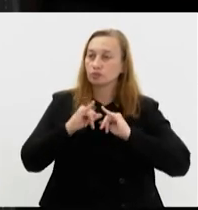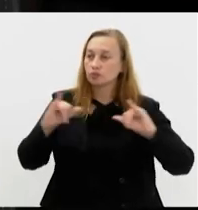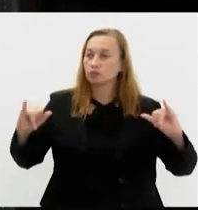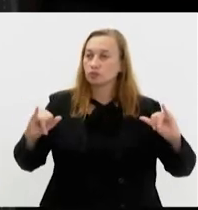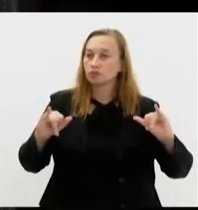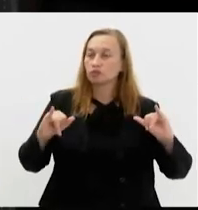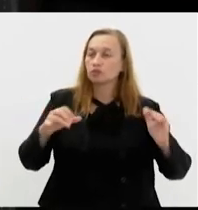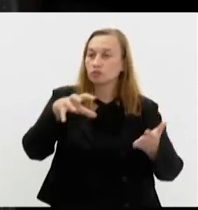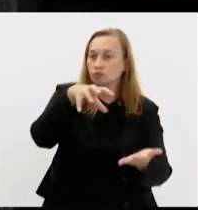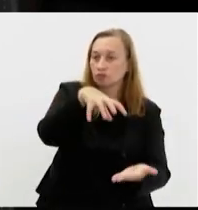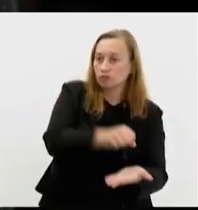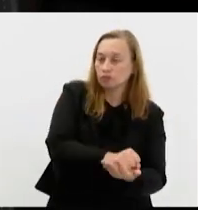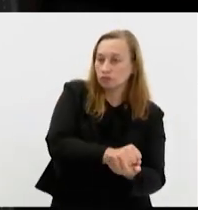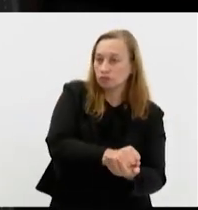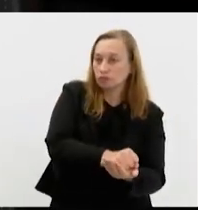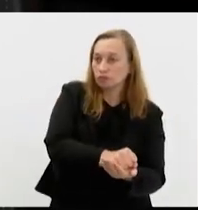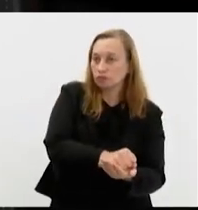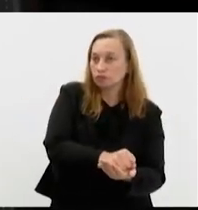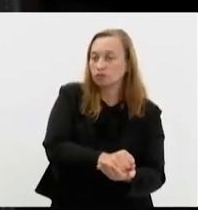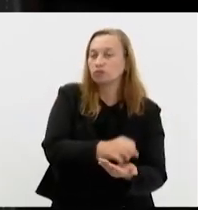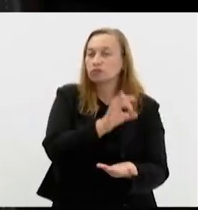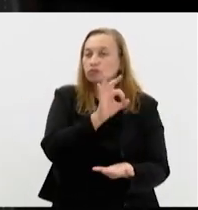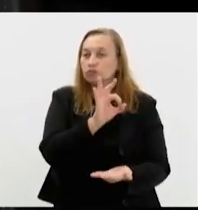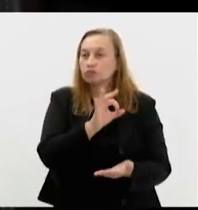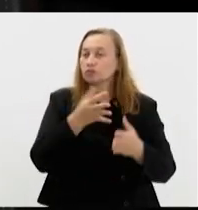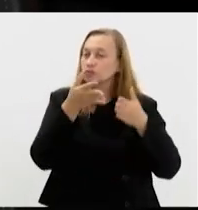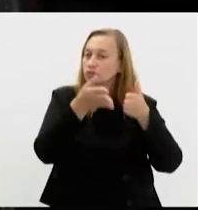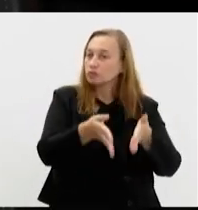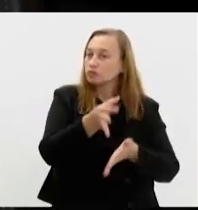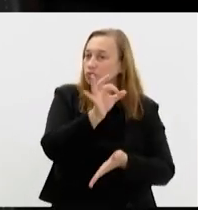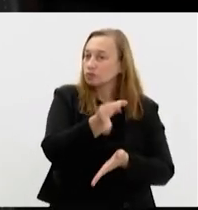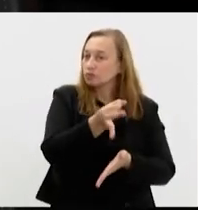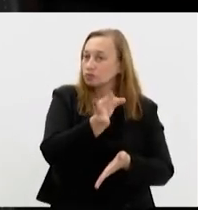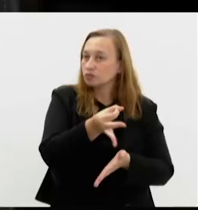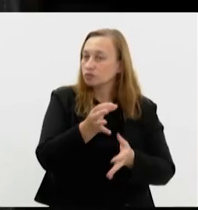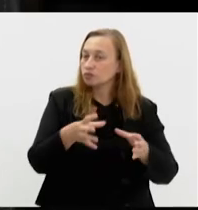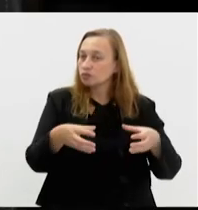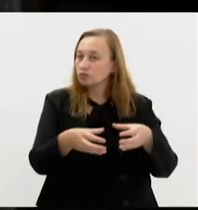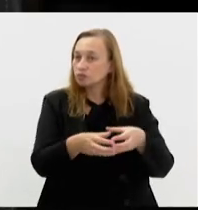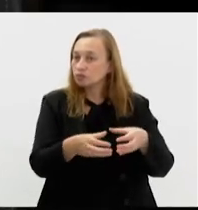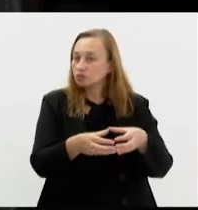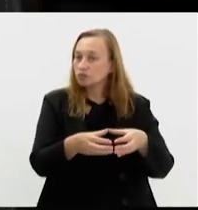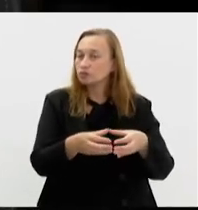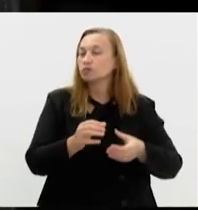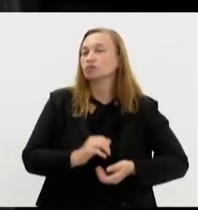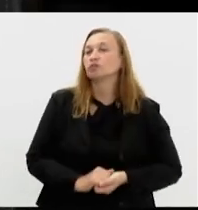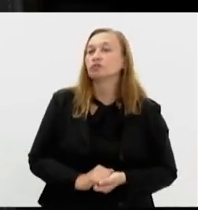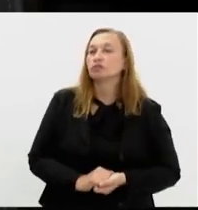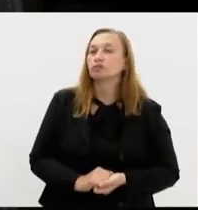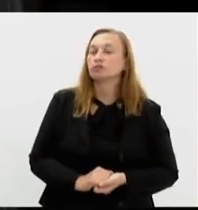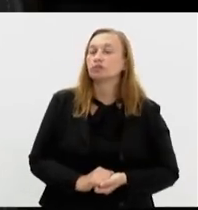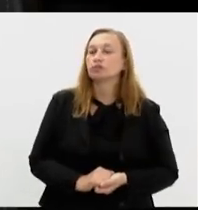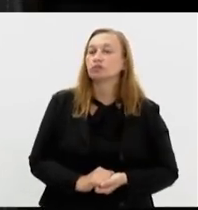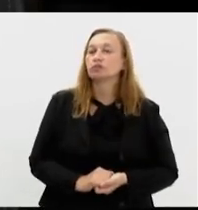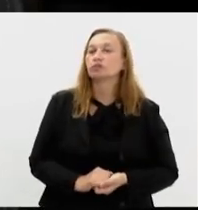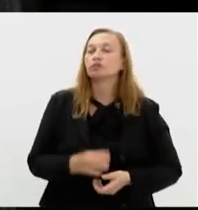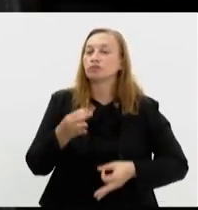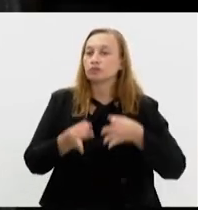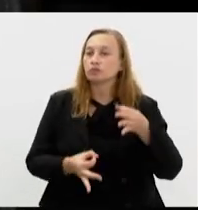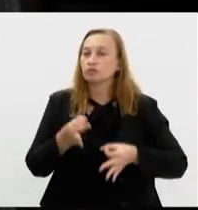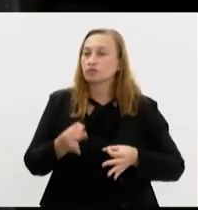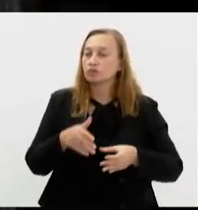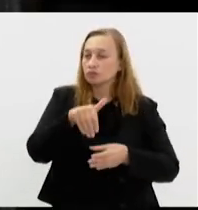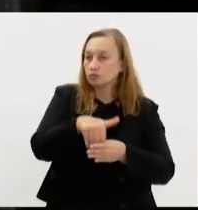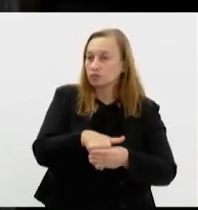publicações dirigidas especificamente aquela coletividade aquela comunidade para que a justiça eleitoral passa